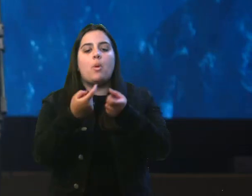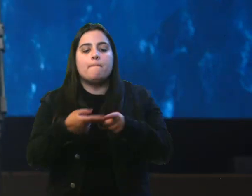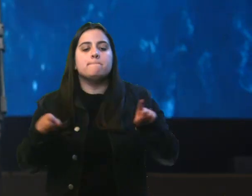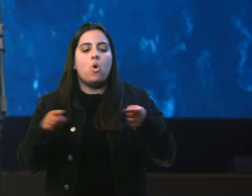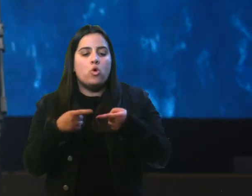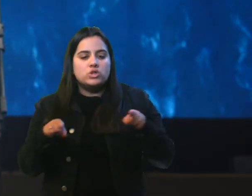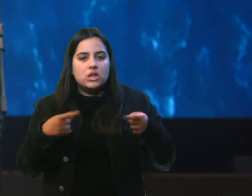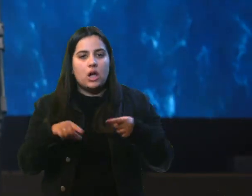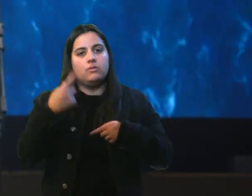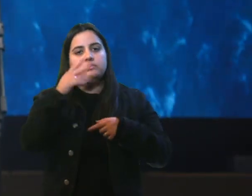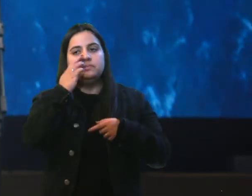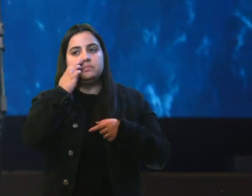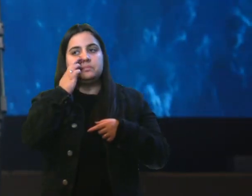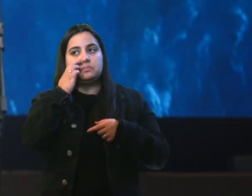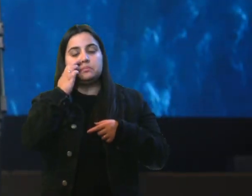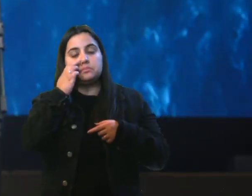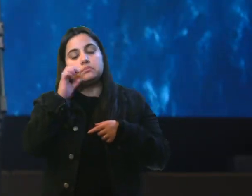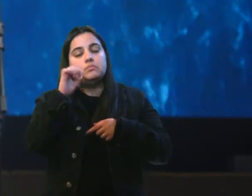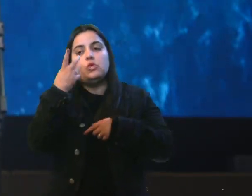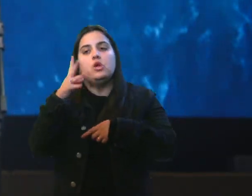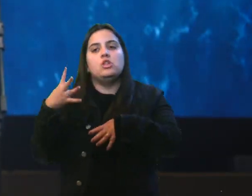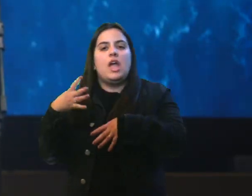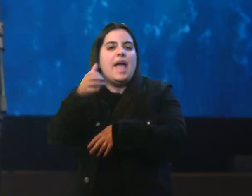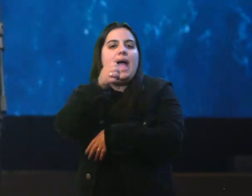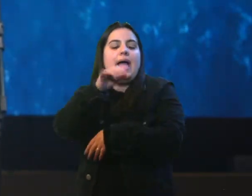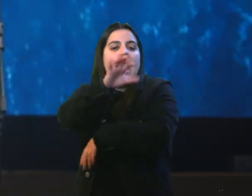você é estudante, as notas que você tira,